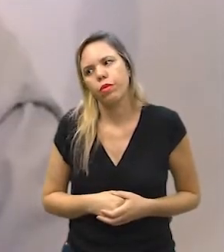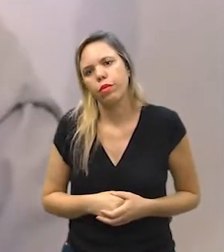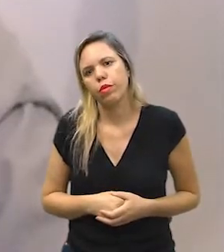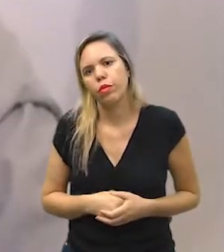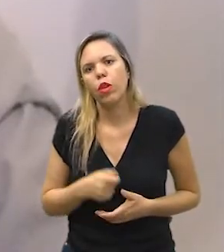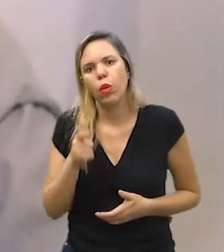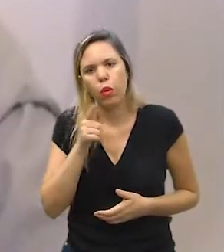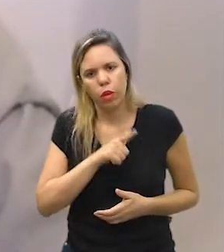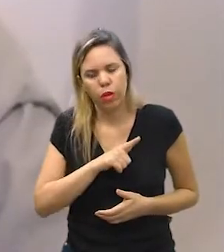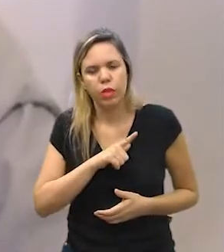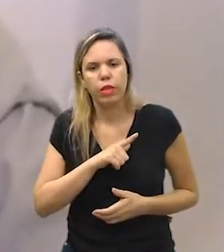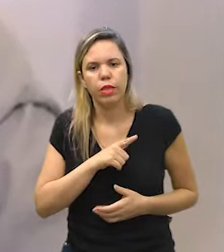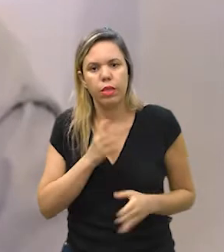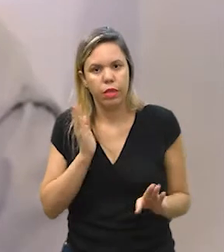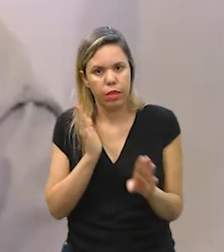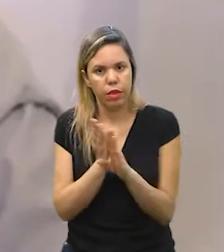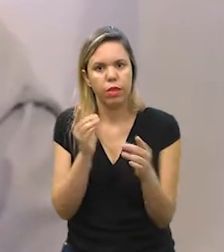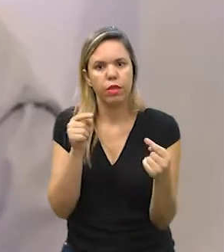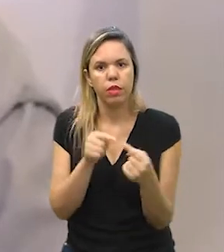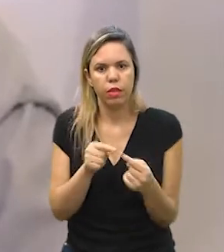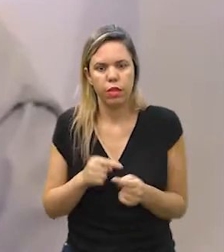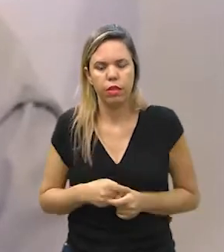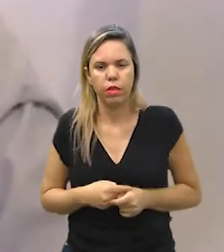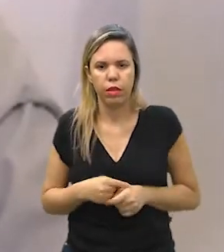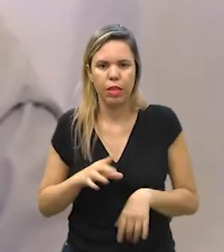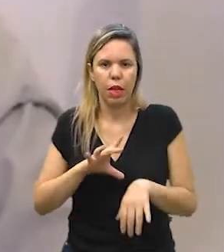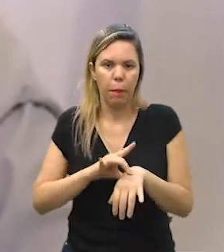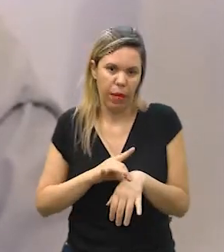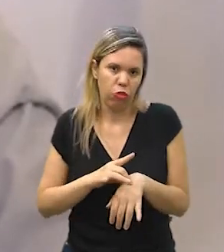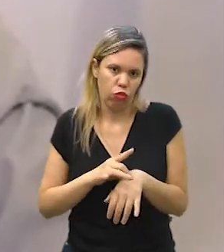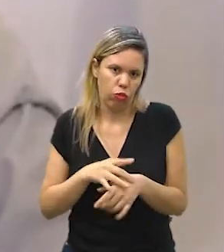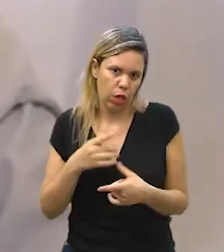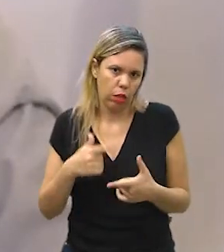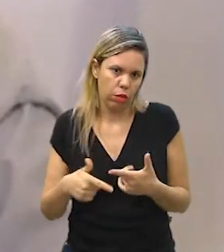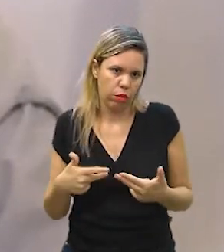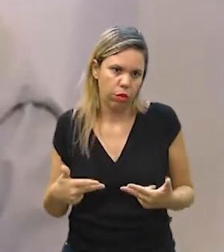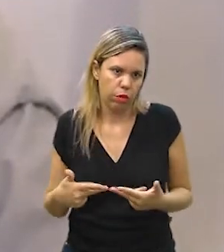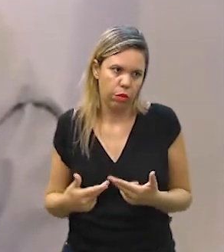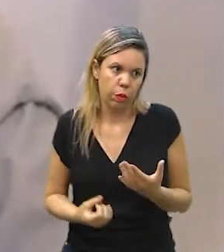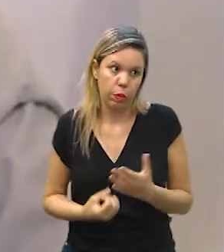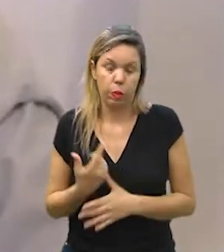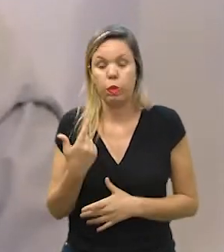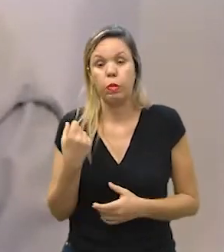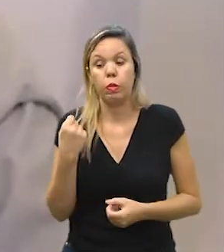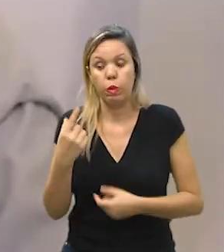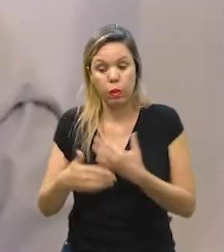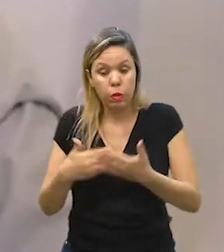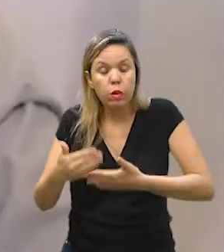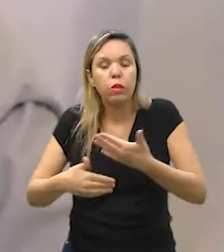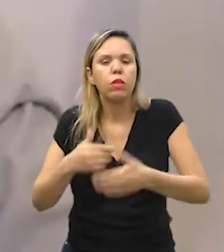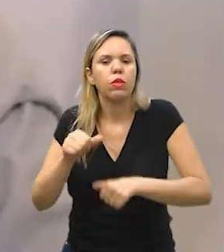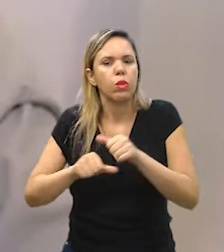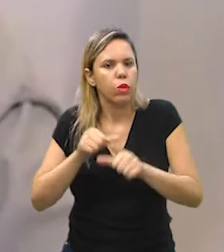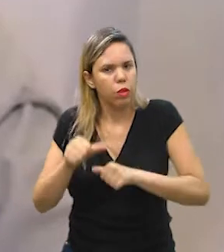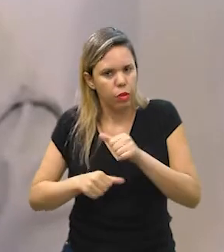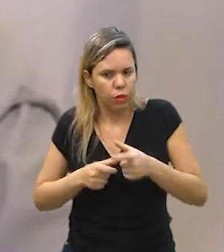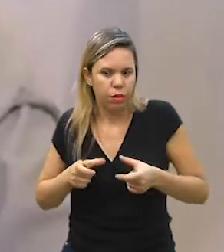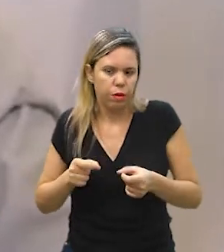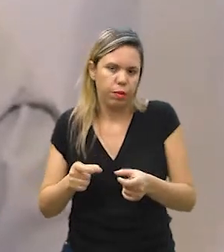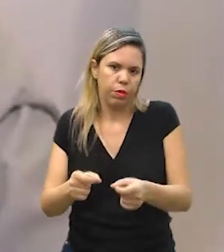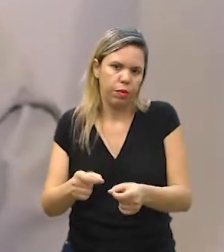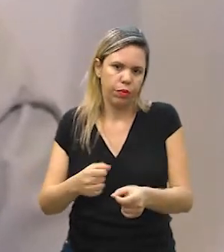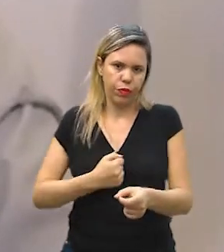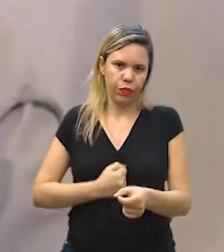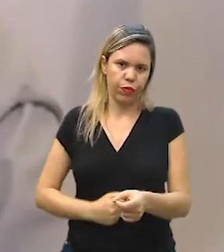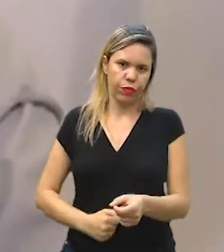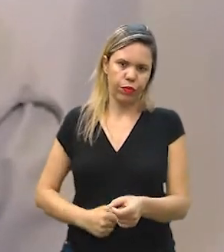a gente consegue detectar lesões que podem ser, ao longo do tempo, se transformar num câncer